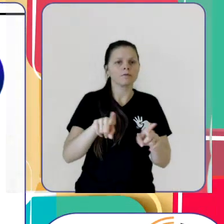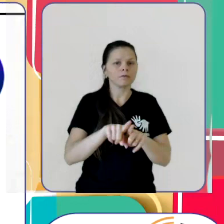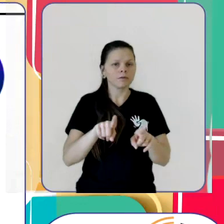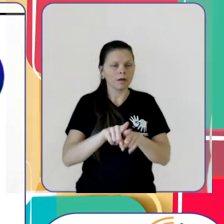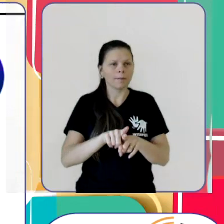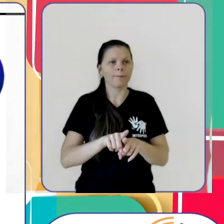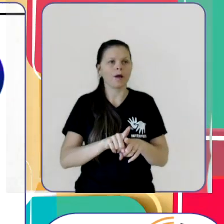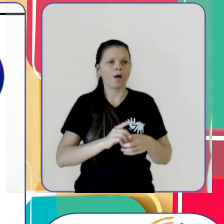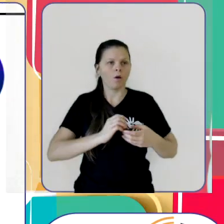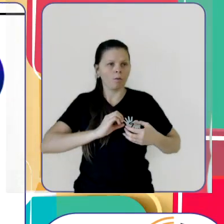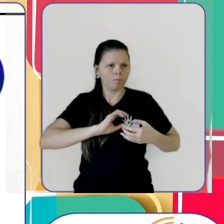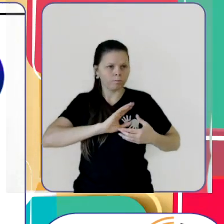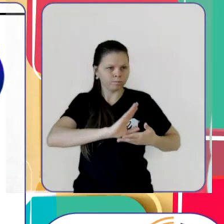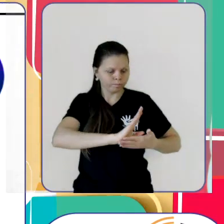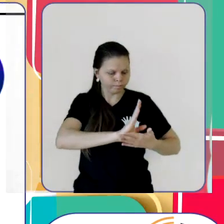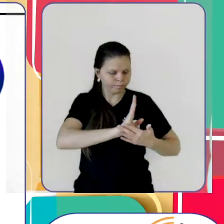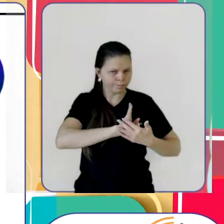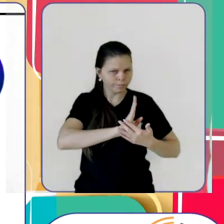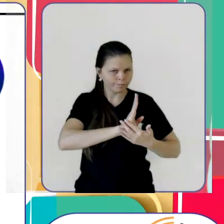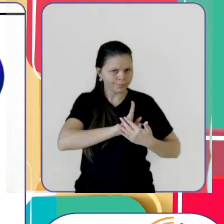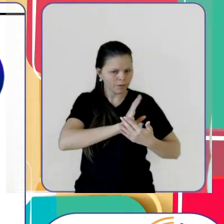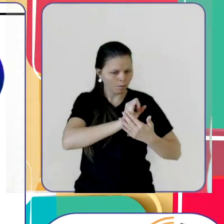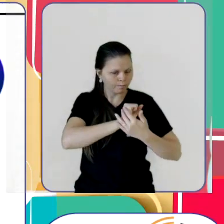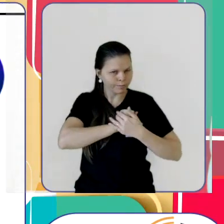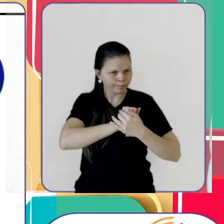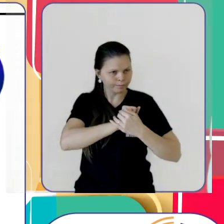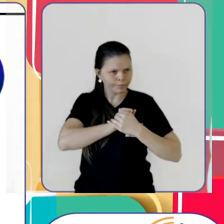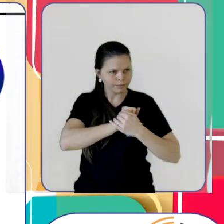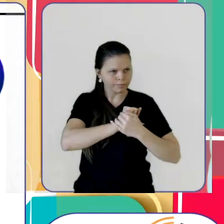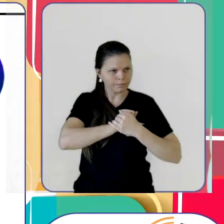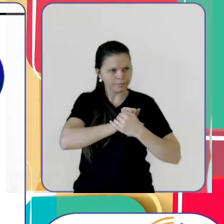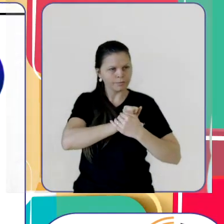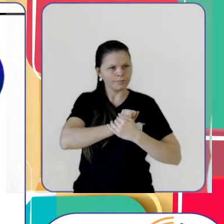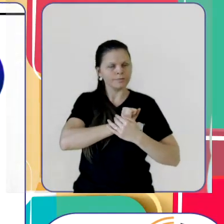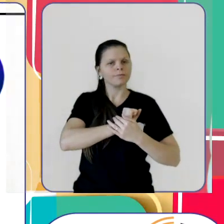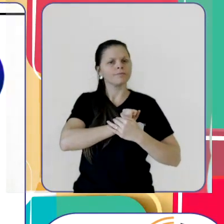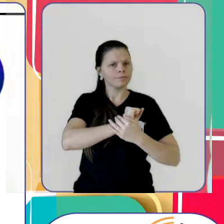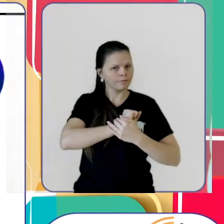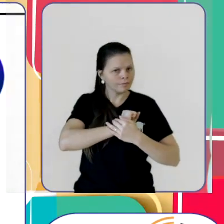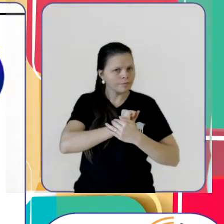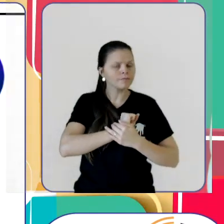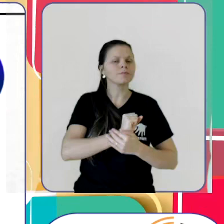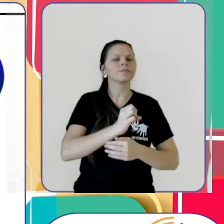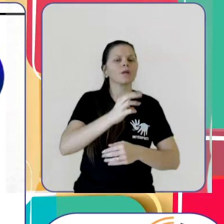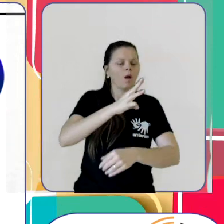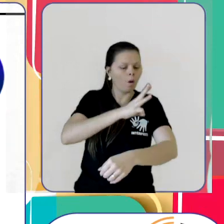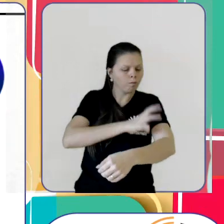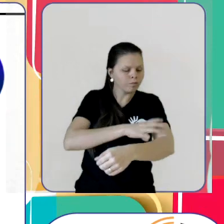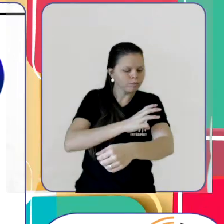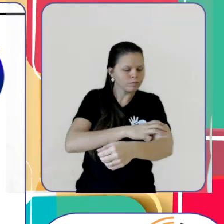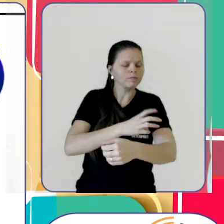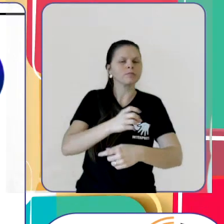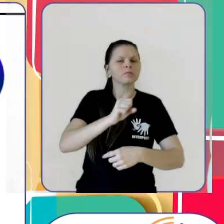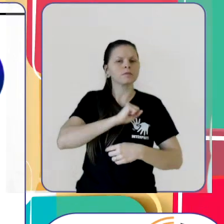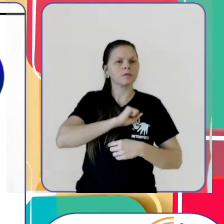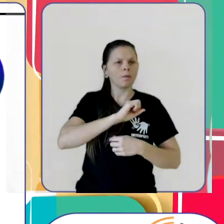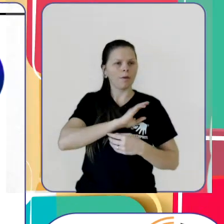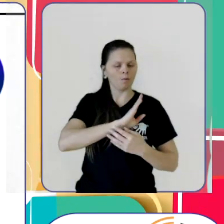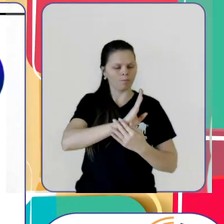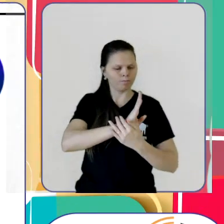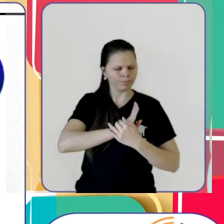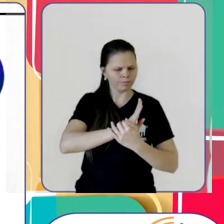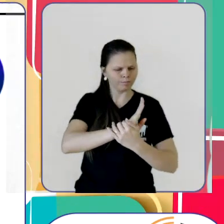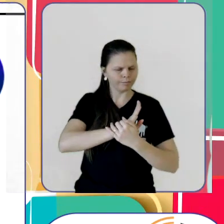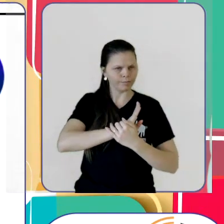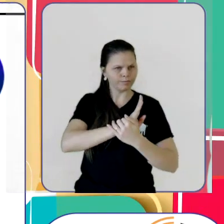é responsável pelo batimento cardíaco, que é um músculo também. Então, essa função que o nosso coração faz ao bater é